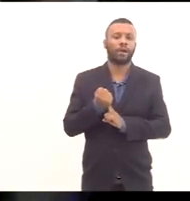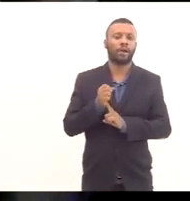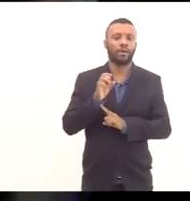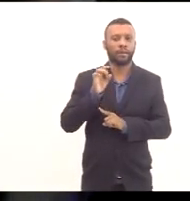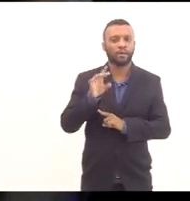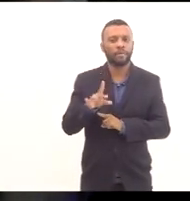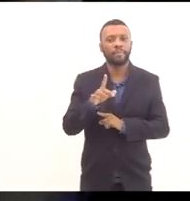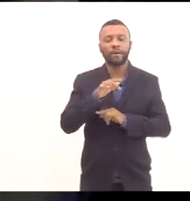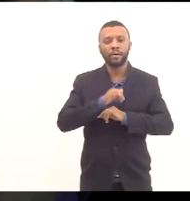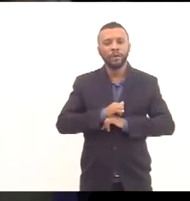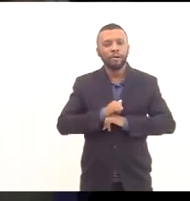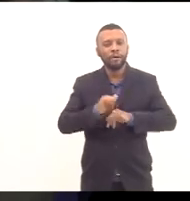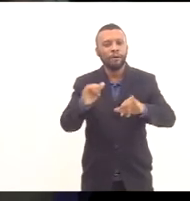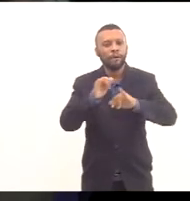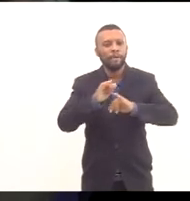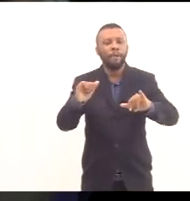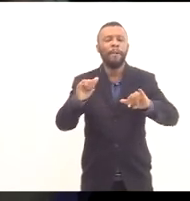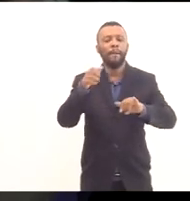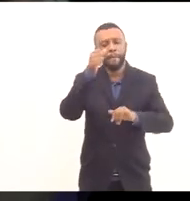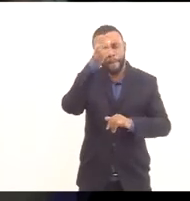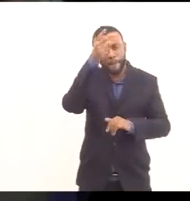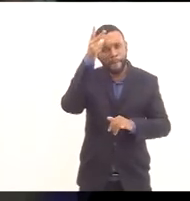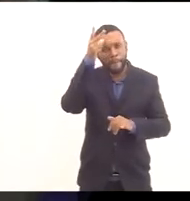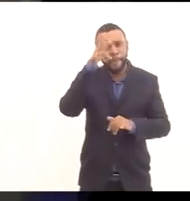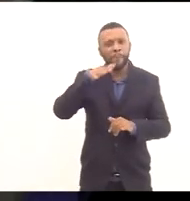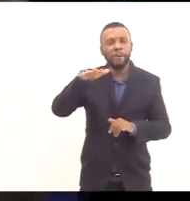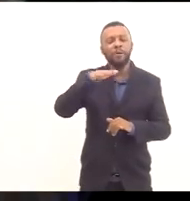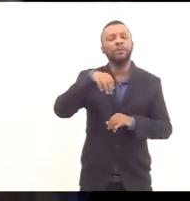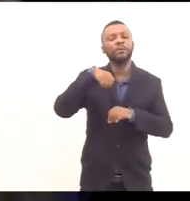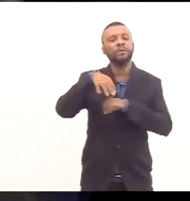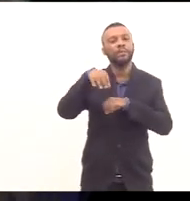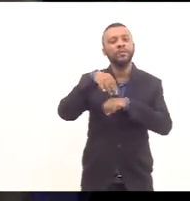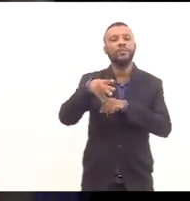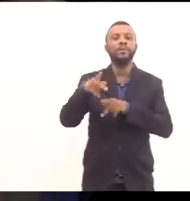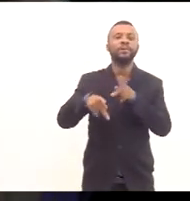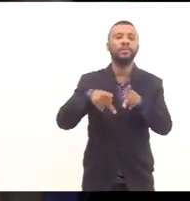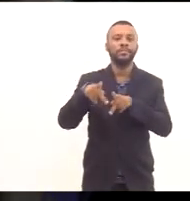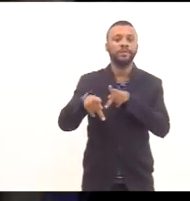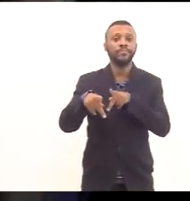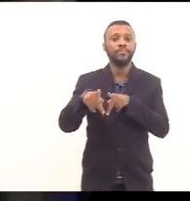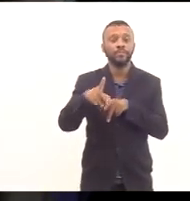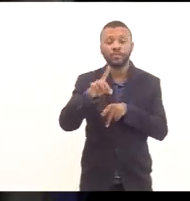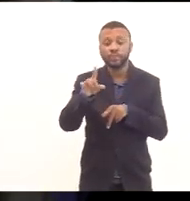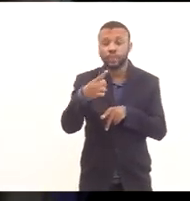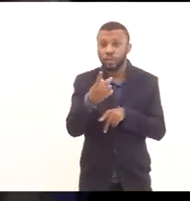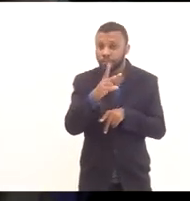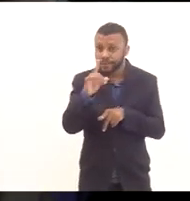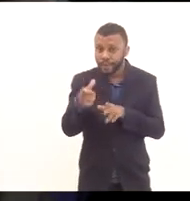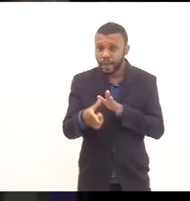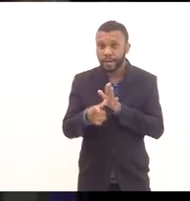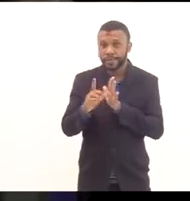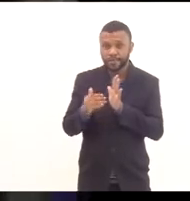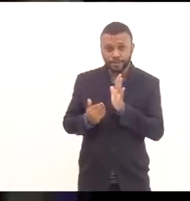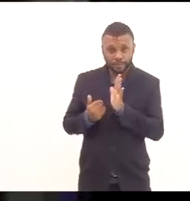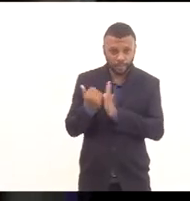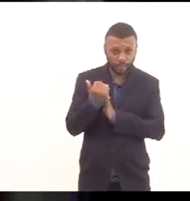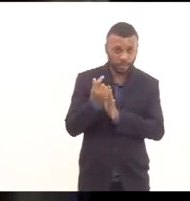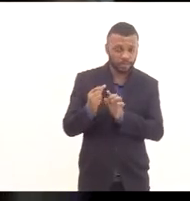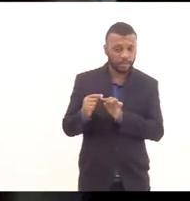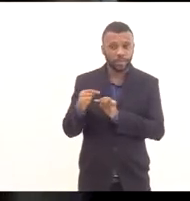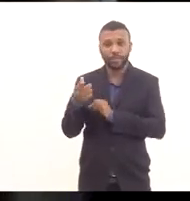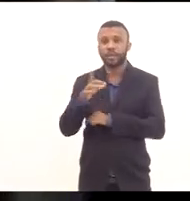só foi noticiado pela prefeitura entre informando a população na véspera do início dele e depois